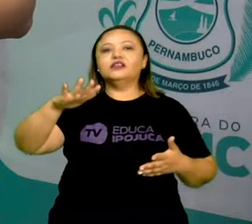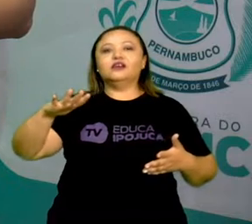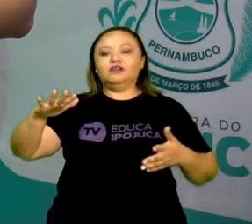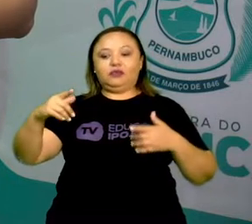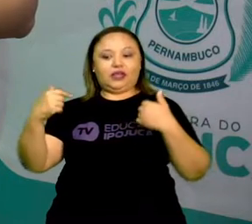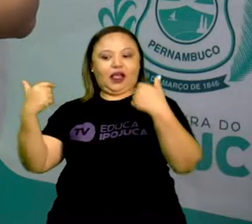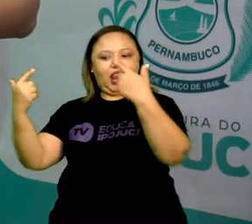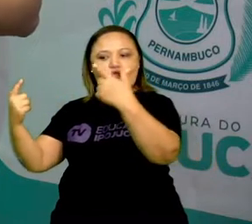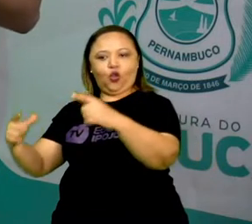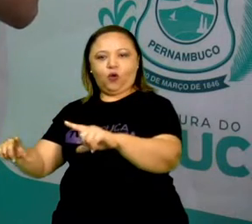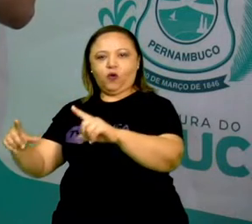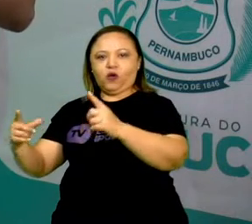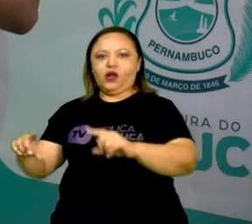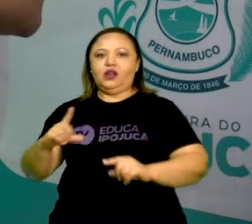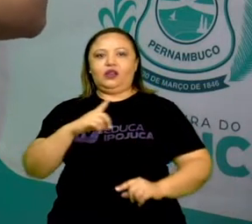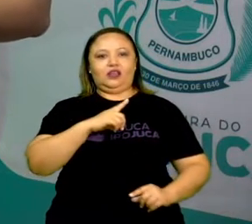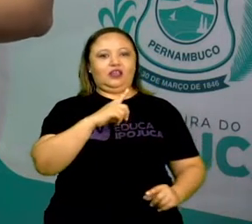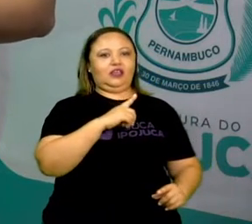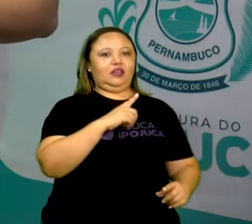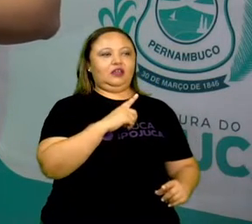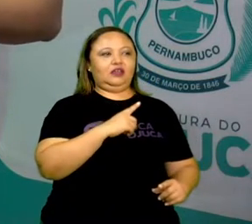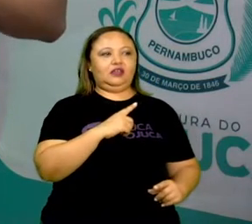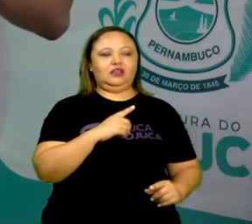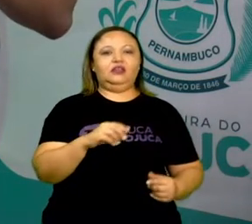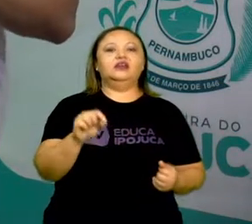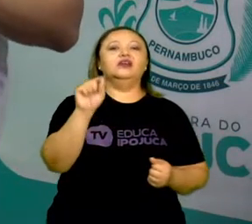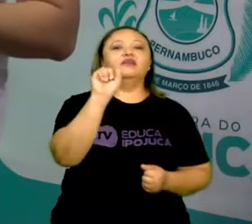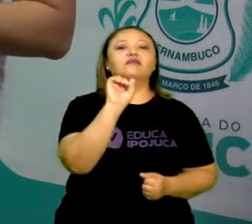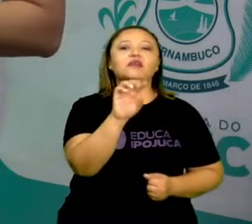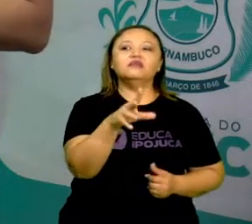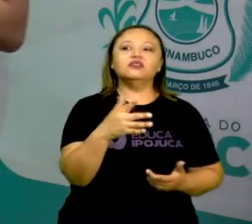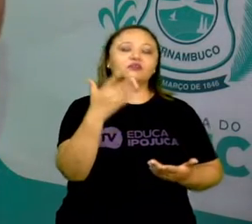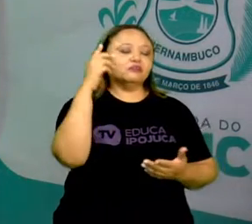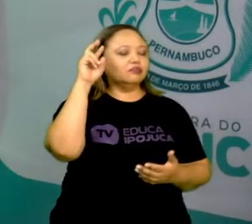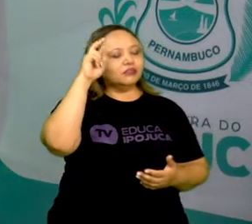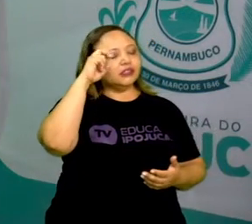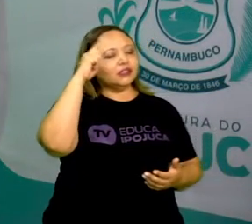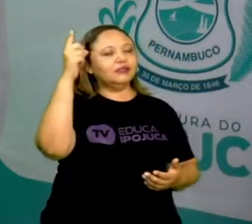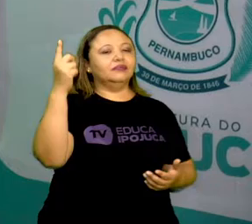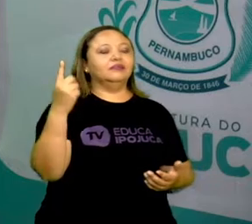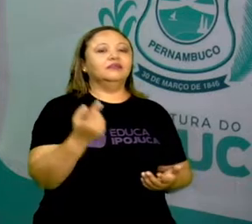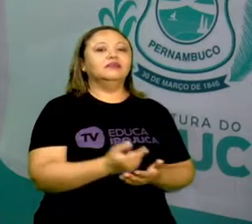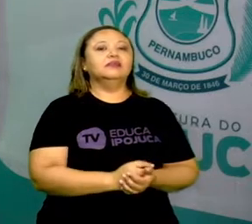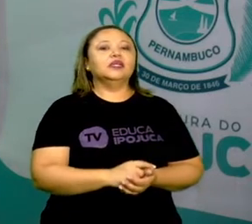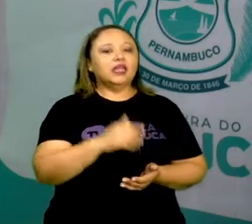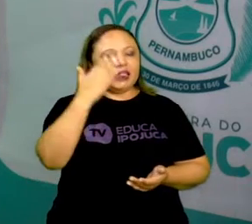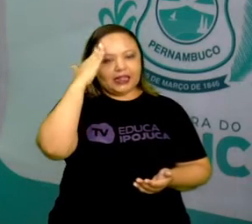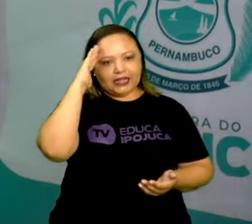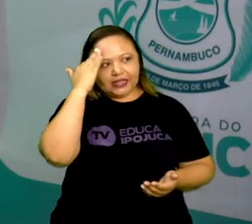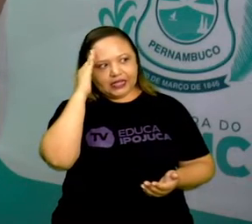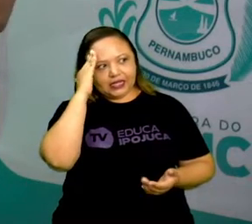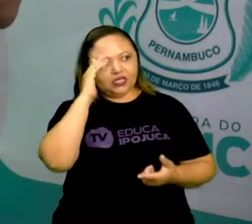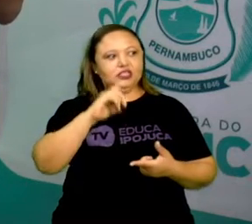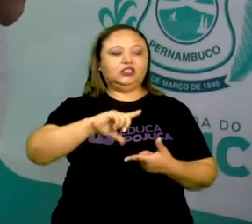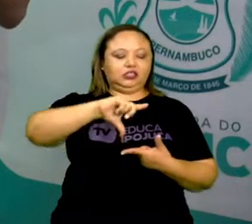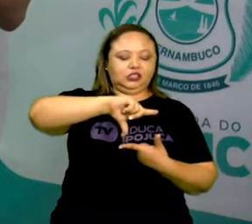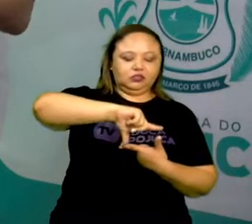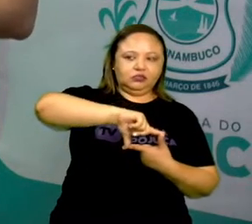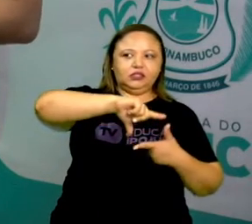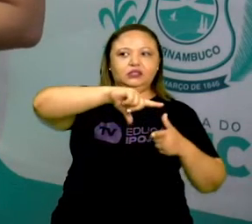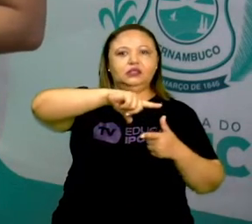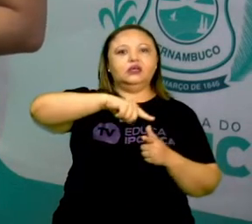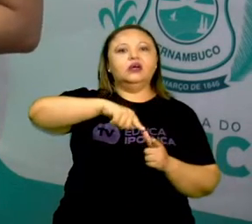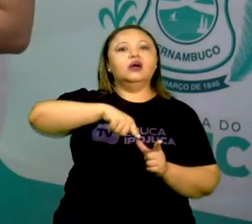dimensão. Sendo assim, vamos pensar. Podemos entender que a geometria